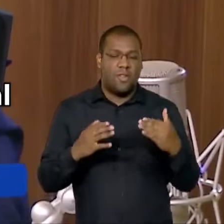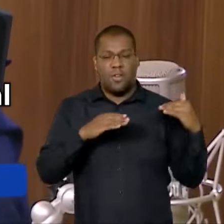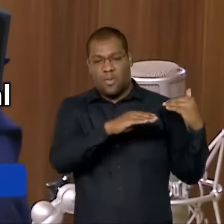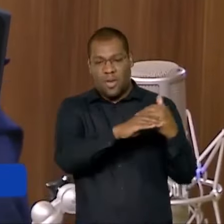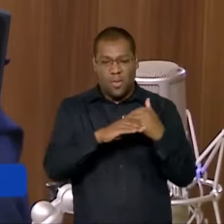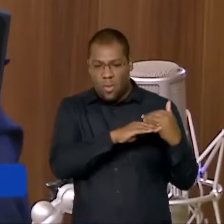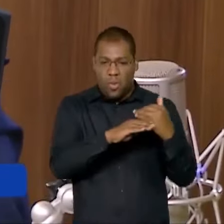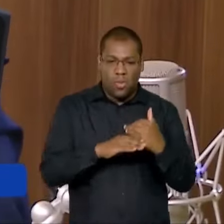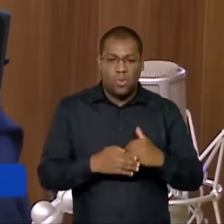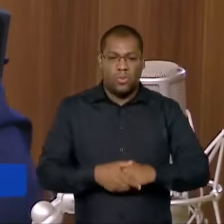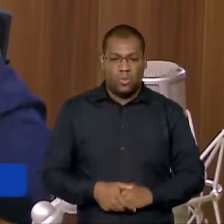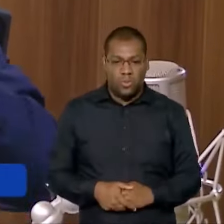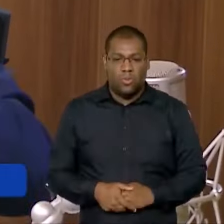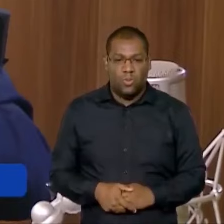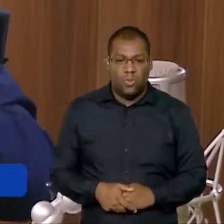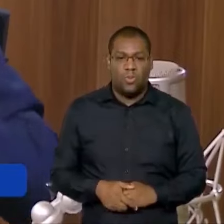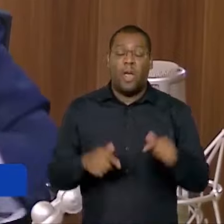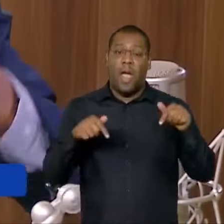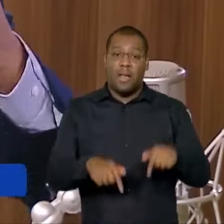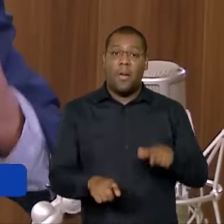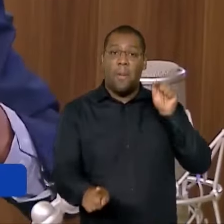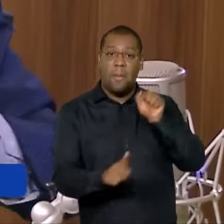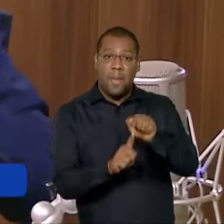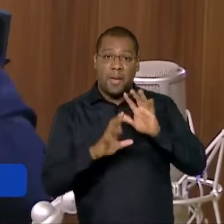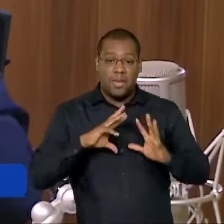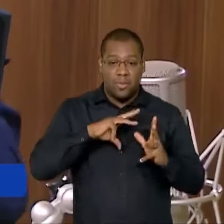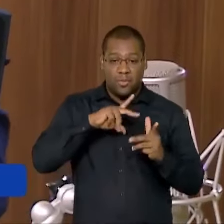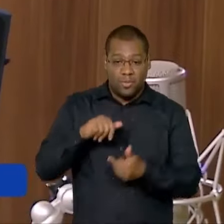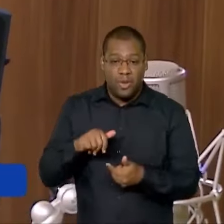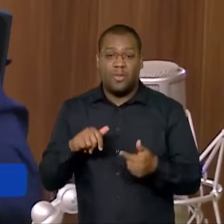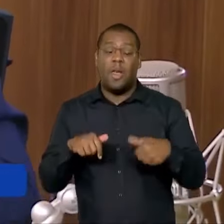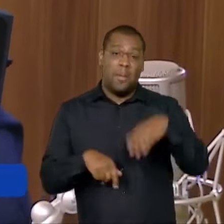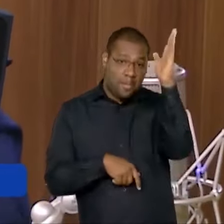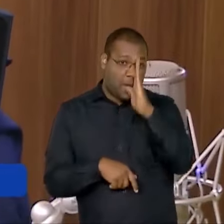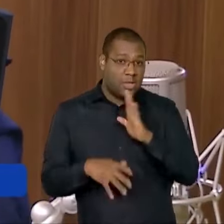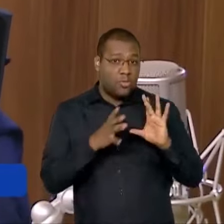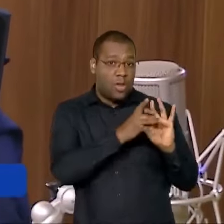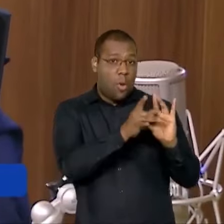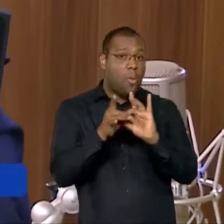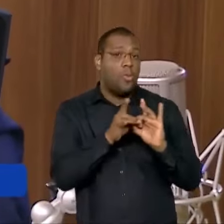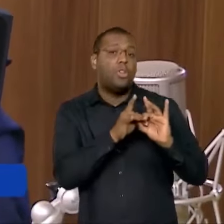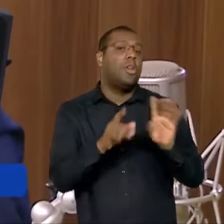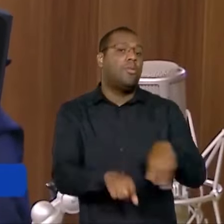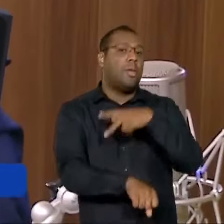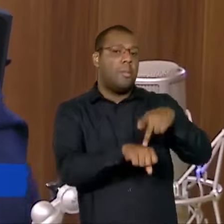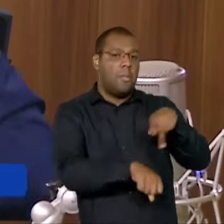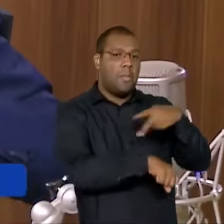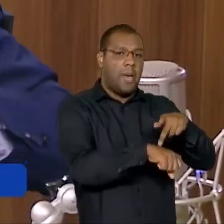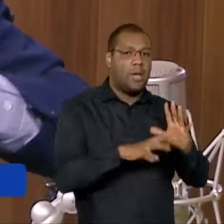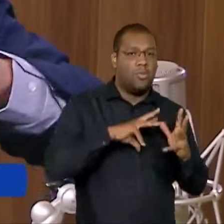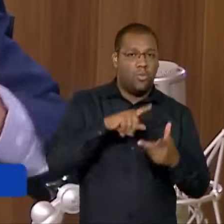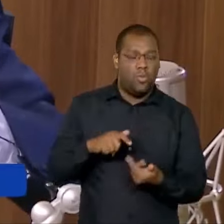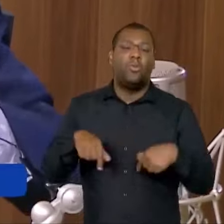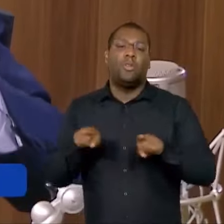aliança global para o mundo, uma meta mundial, trazer de volta a meta 1 e 2 dos Objetivos do Desenvolvimento Sustentável